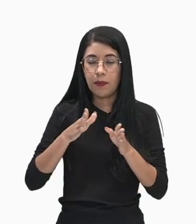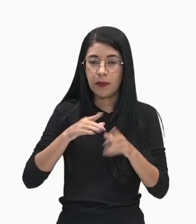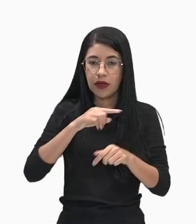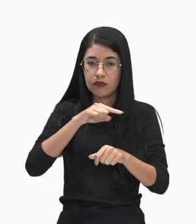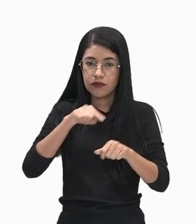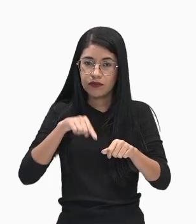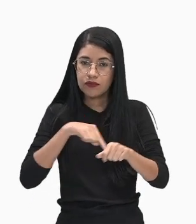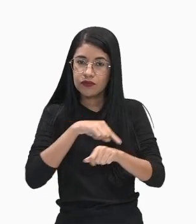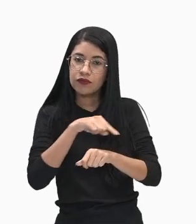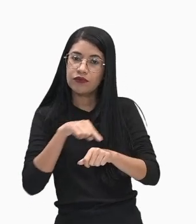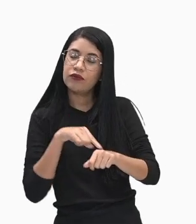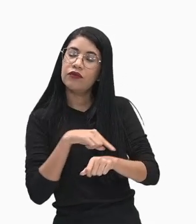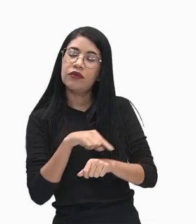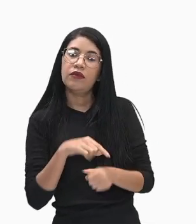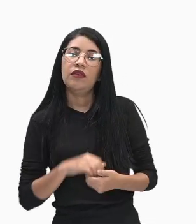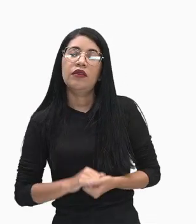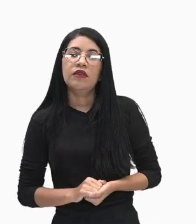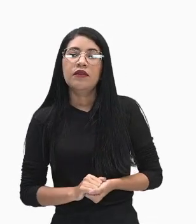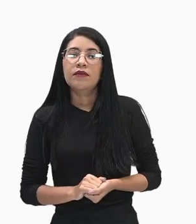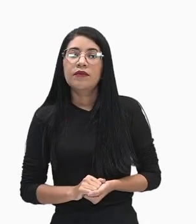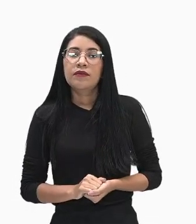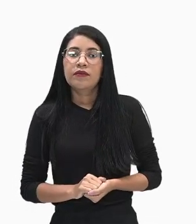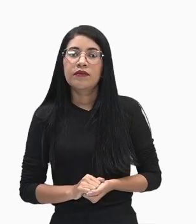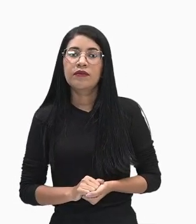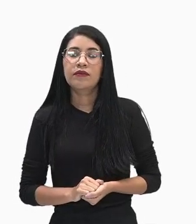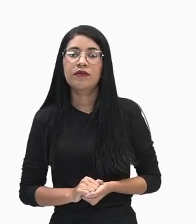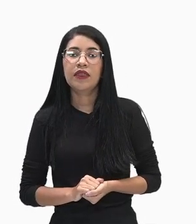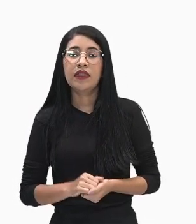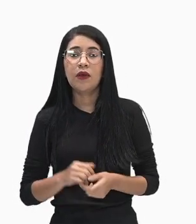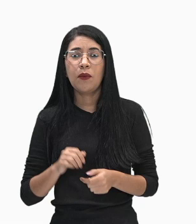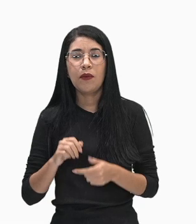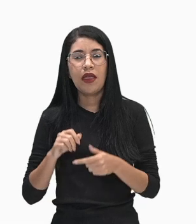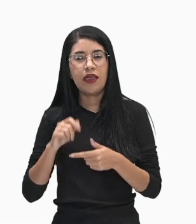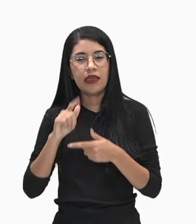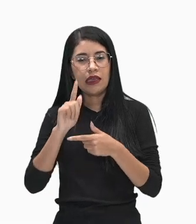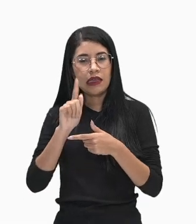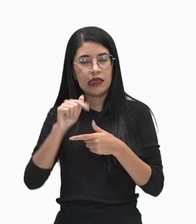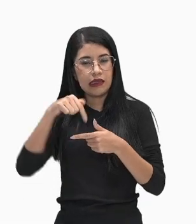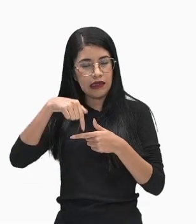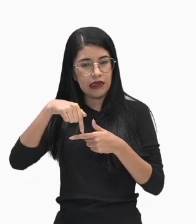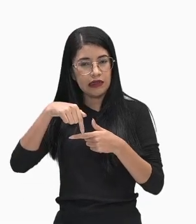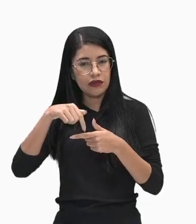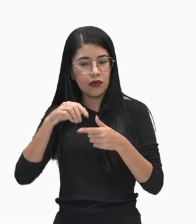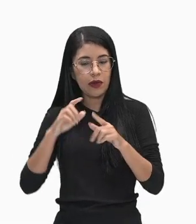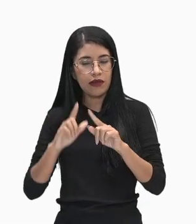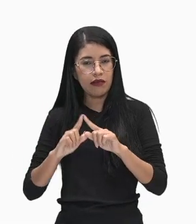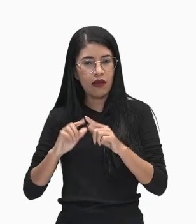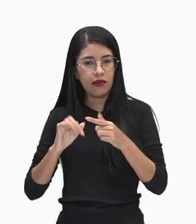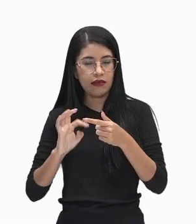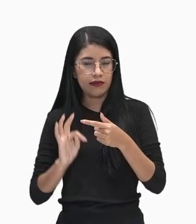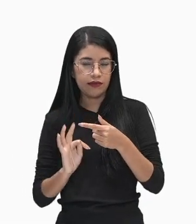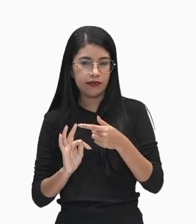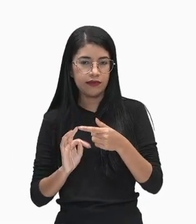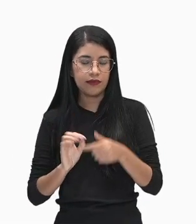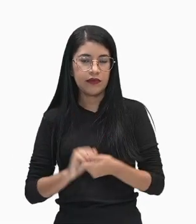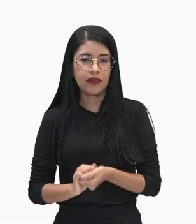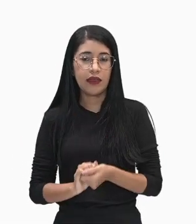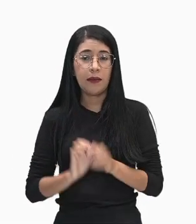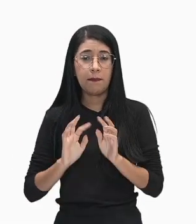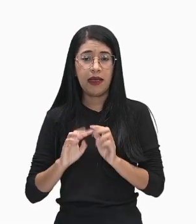carga passou por ele. Então aqui, ó, Q sobre ΔT. Mas como Q é igual a NE, a gente já